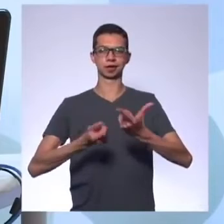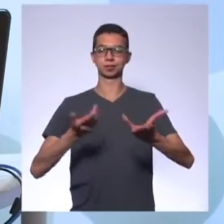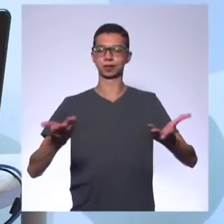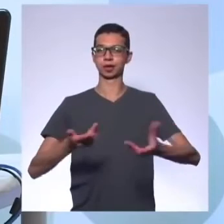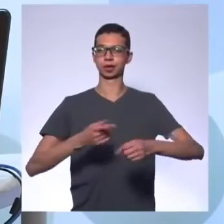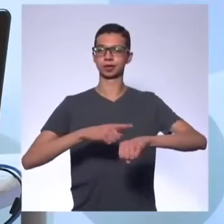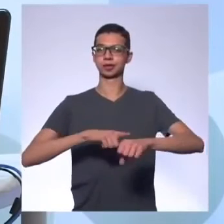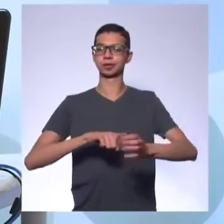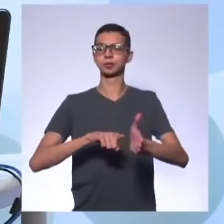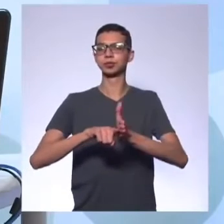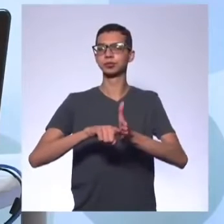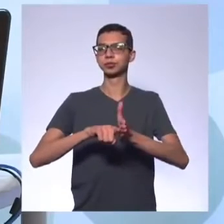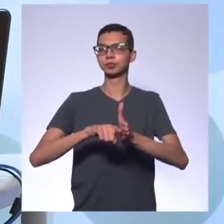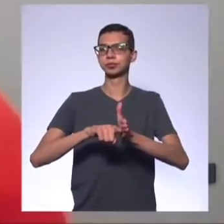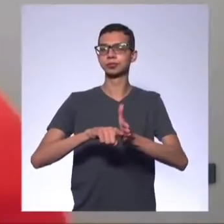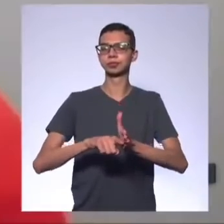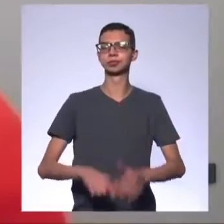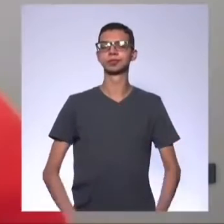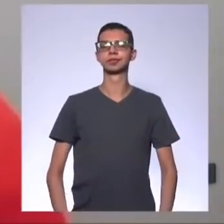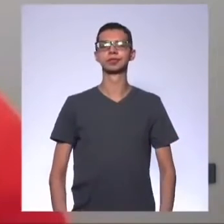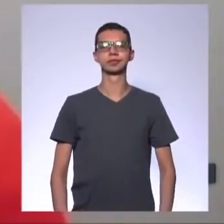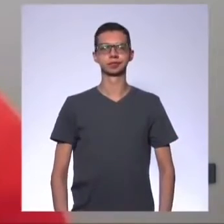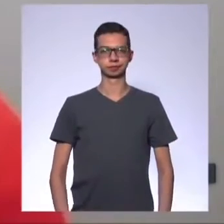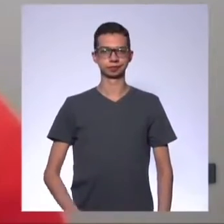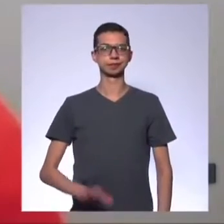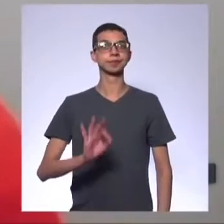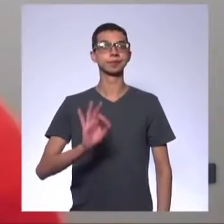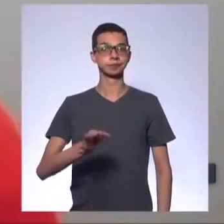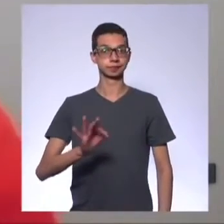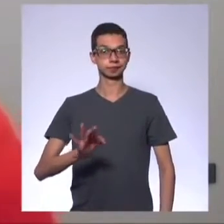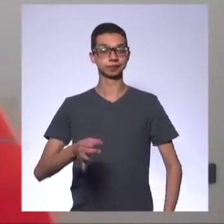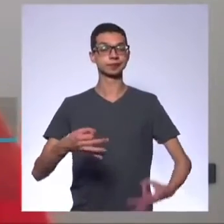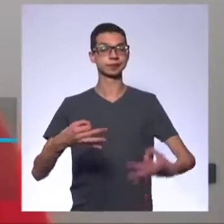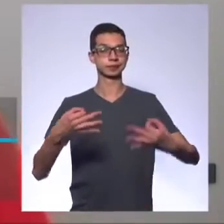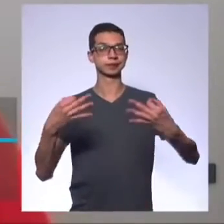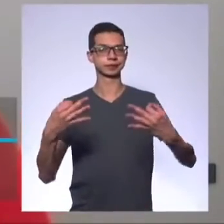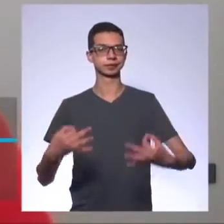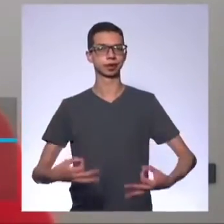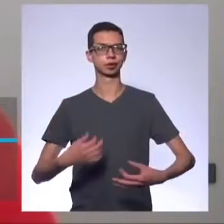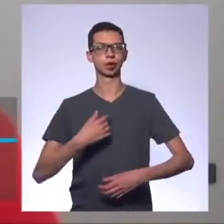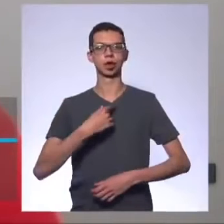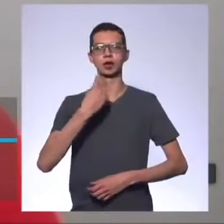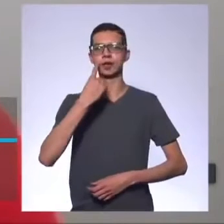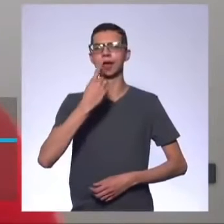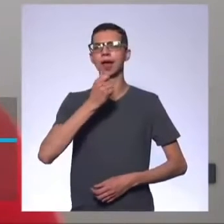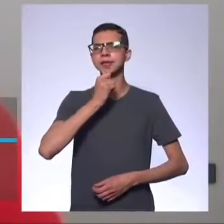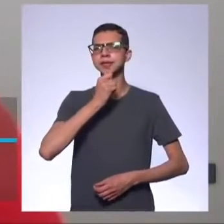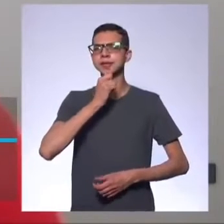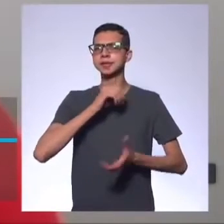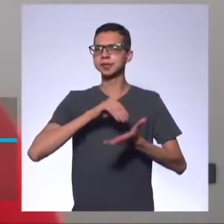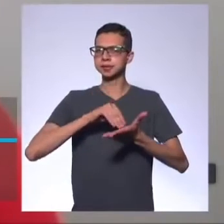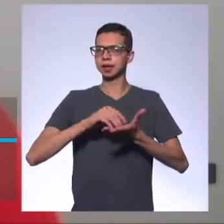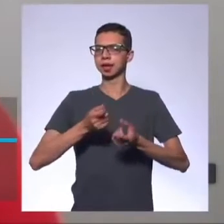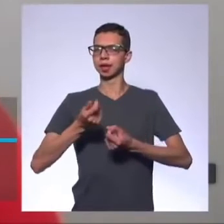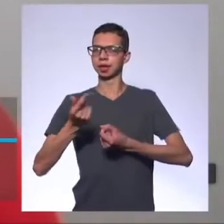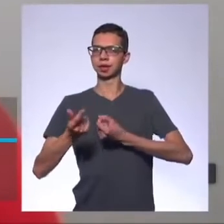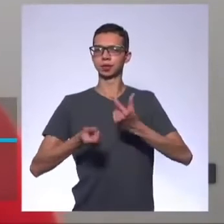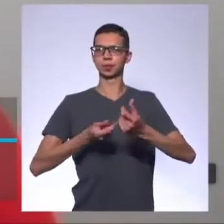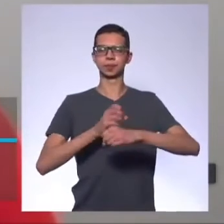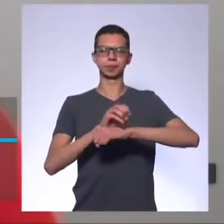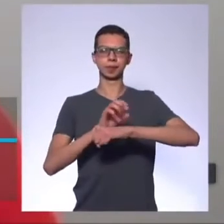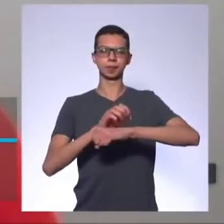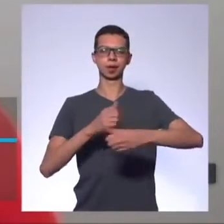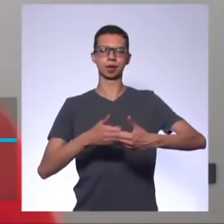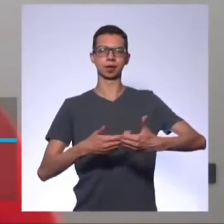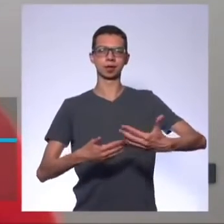né, professora? Isso, professora. Apareceram aqui, ainda o pessoal está registrando, né? Tudo que está relacionado